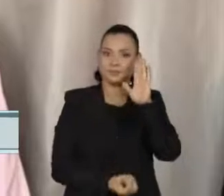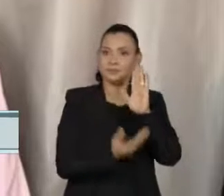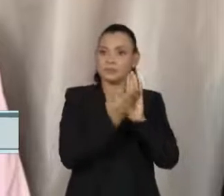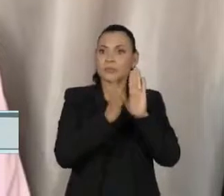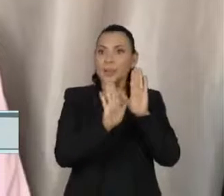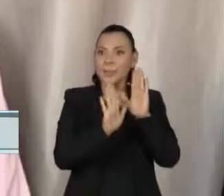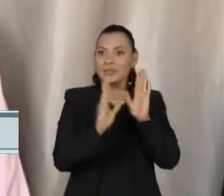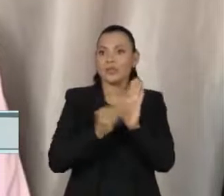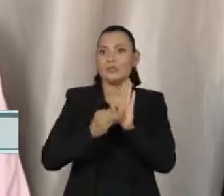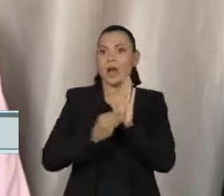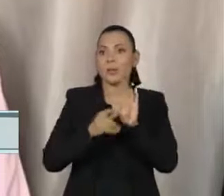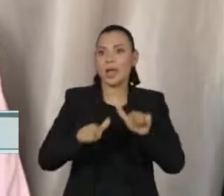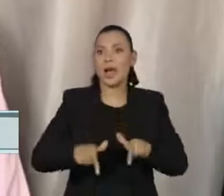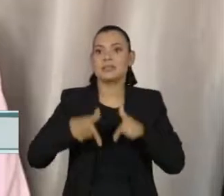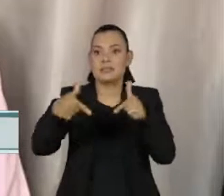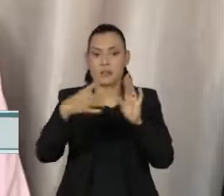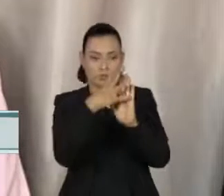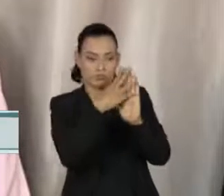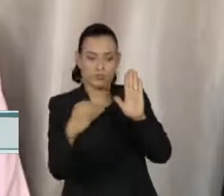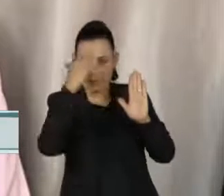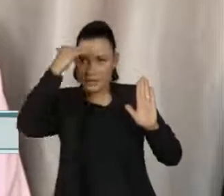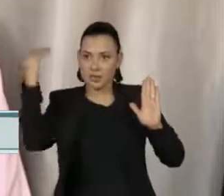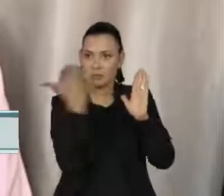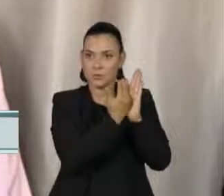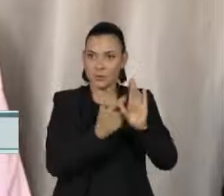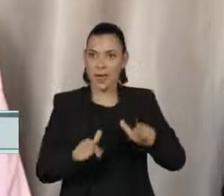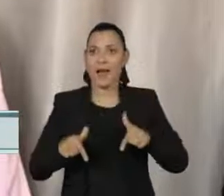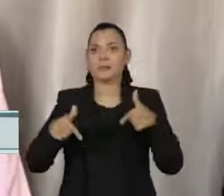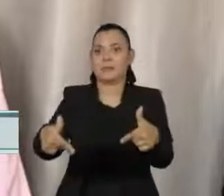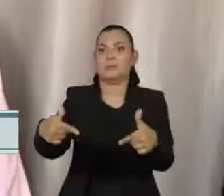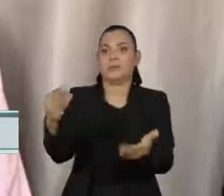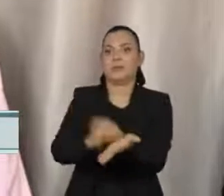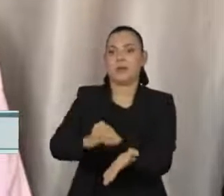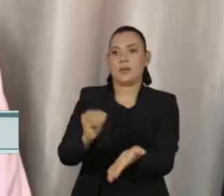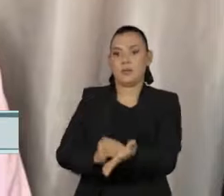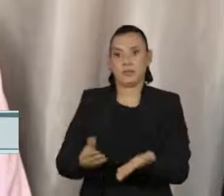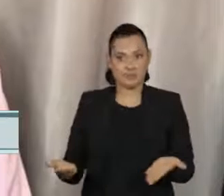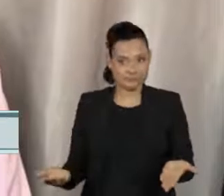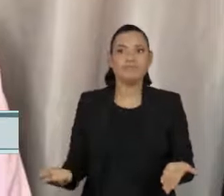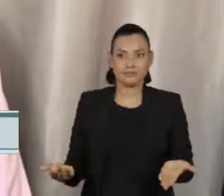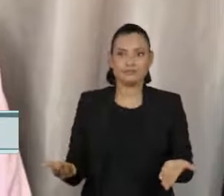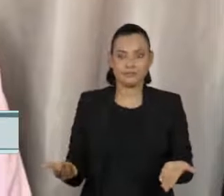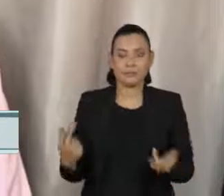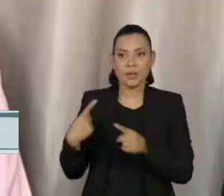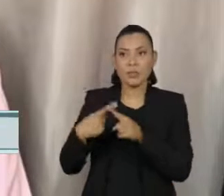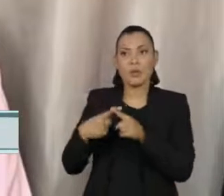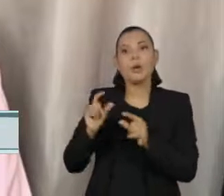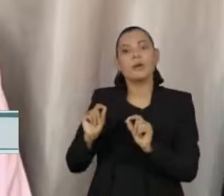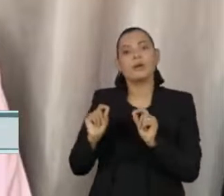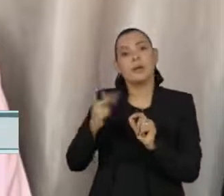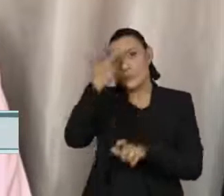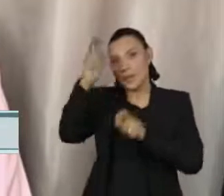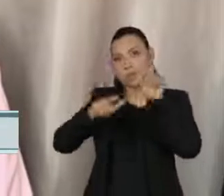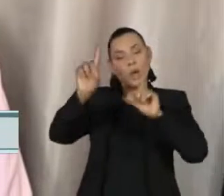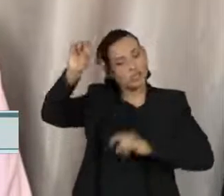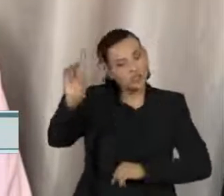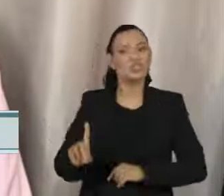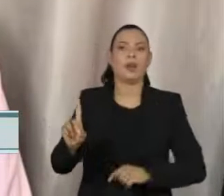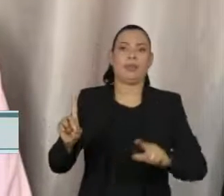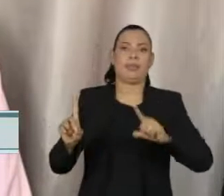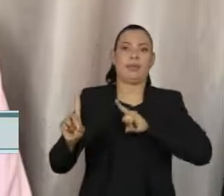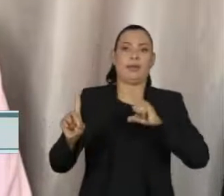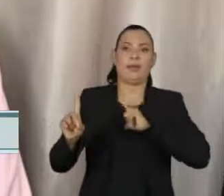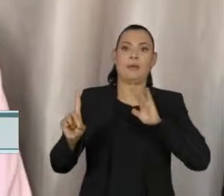e fazer, dessas leis, desse direito, um cotidiano, colocar essas leis, esses direitos